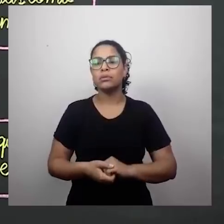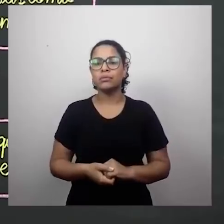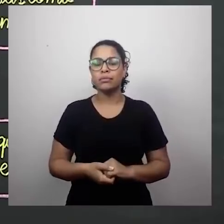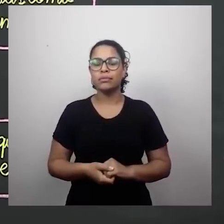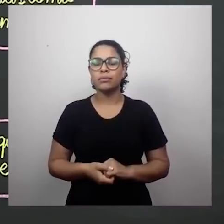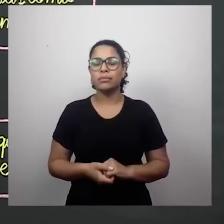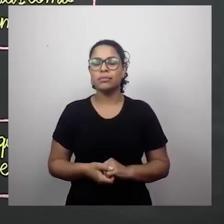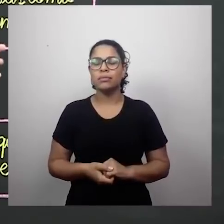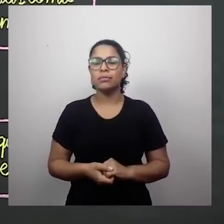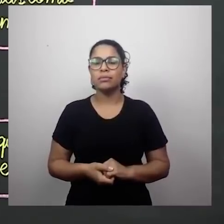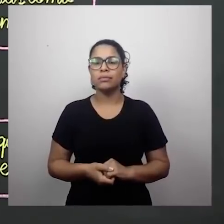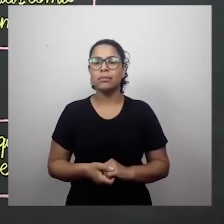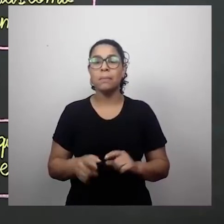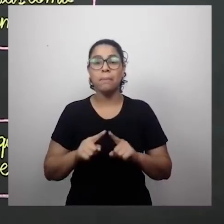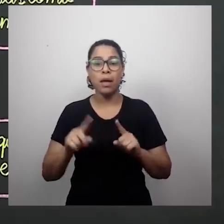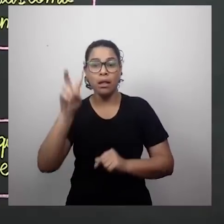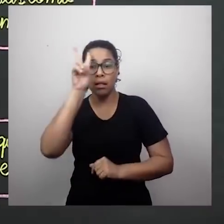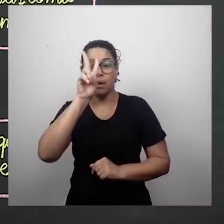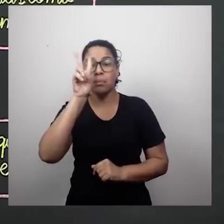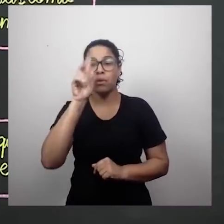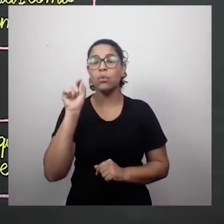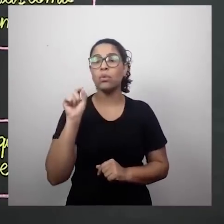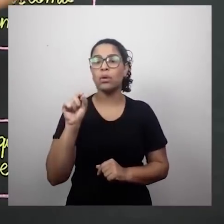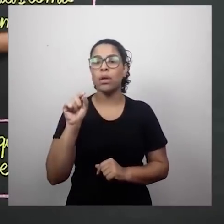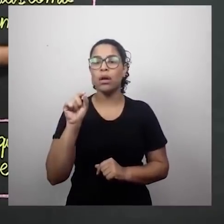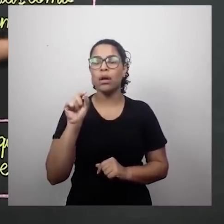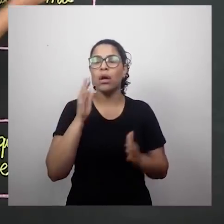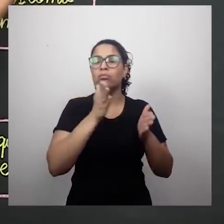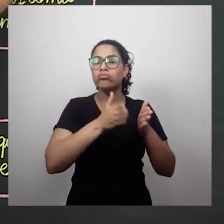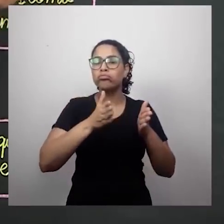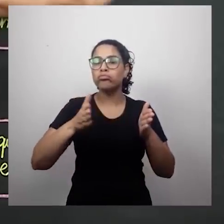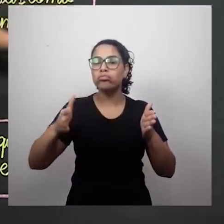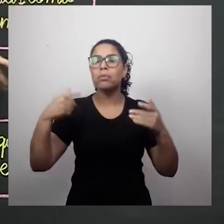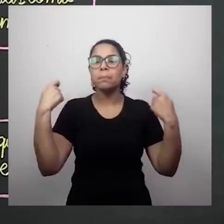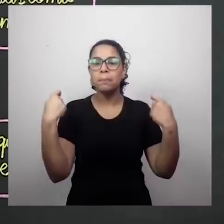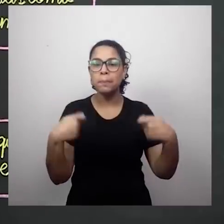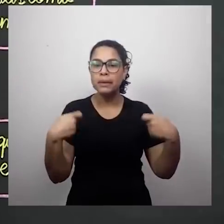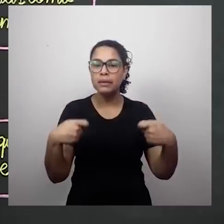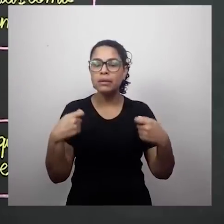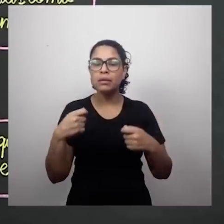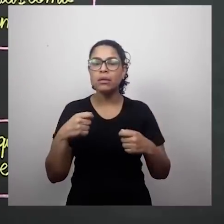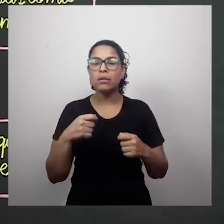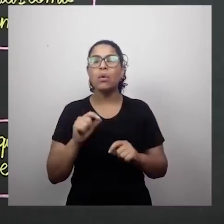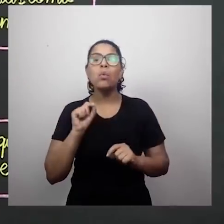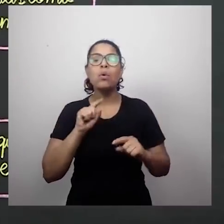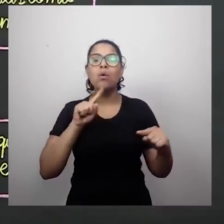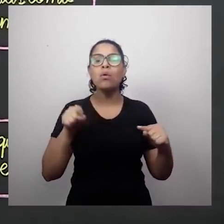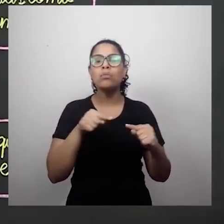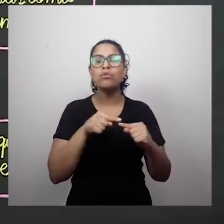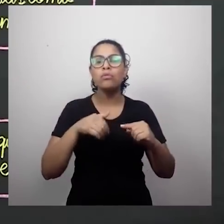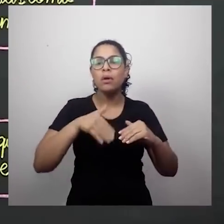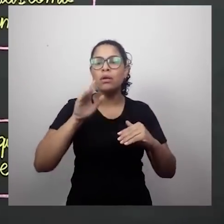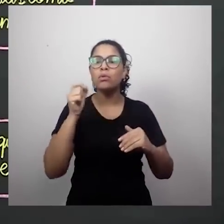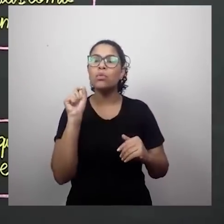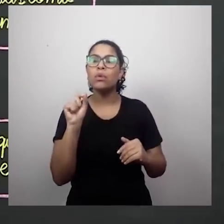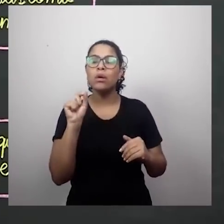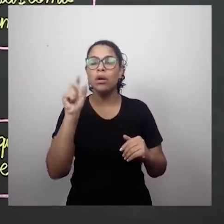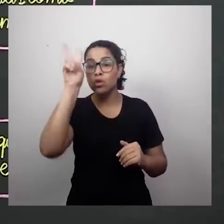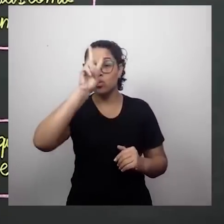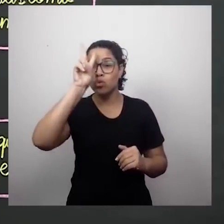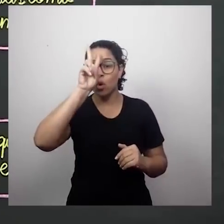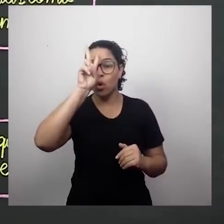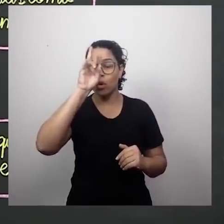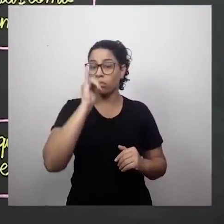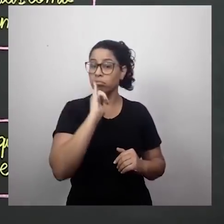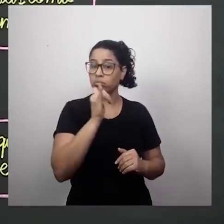relevância temática. Mas lembra sempre, então, dessa estrutura, ok? E aqui o desafio maior é contar uma história por meio de imagens